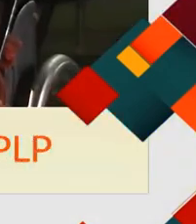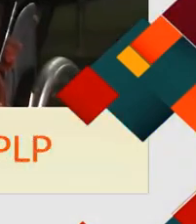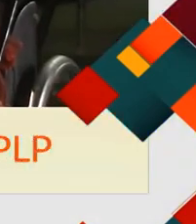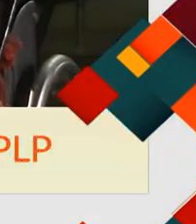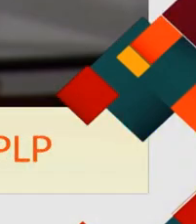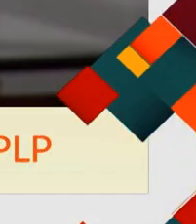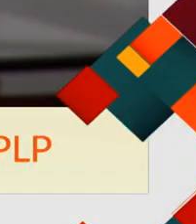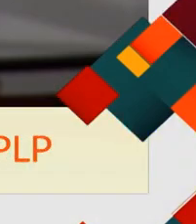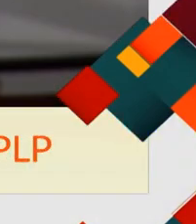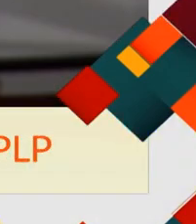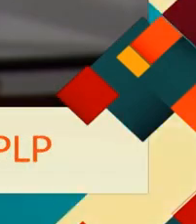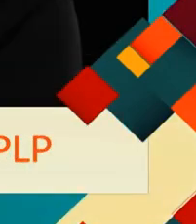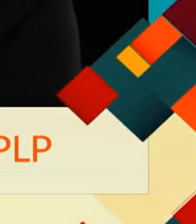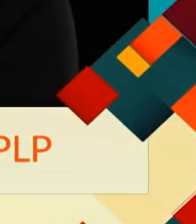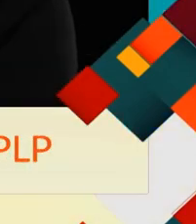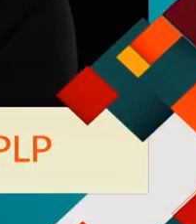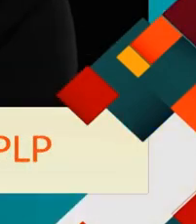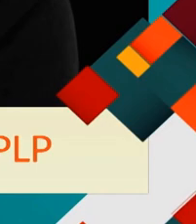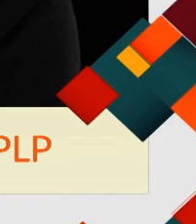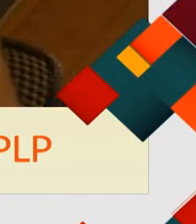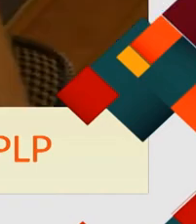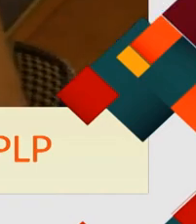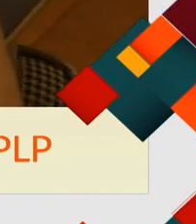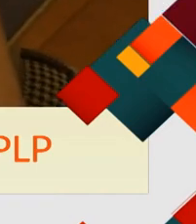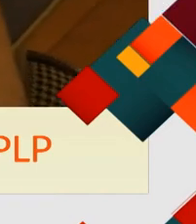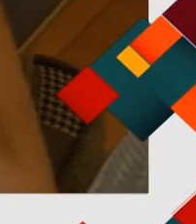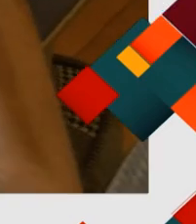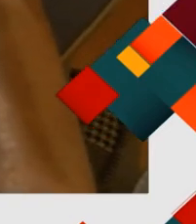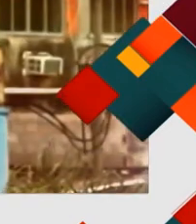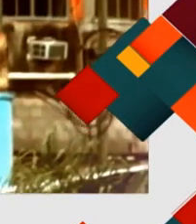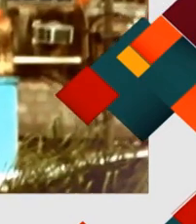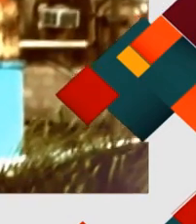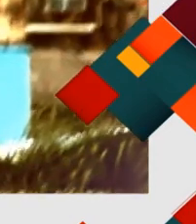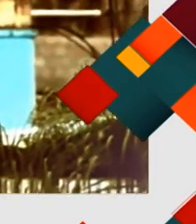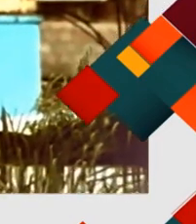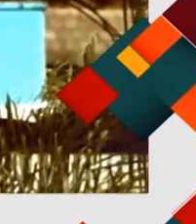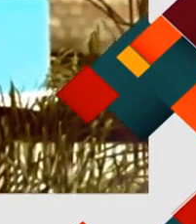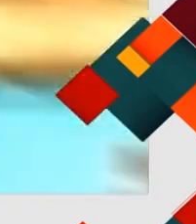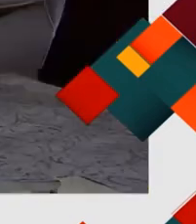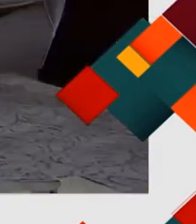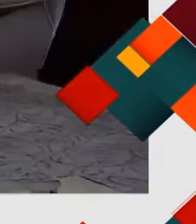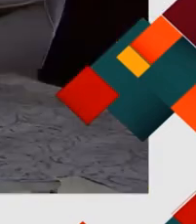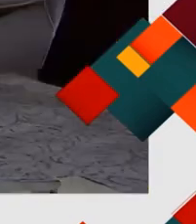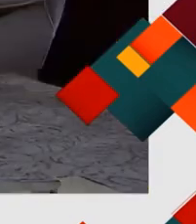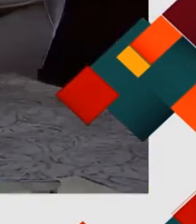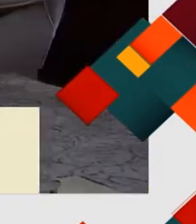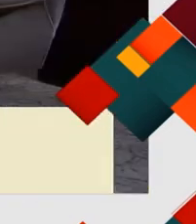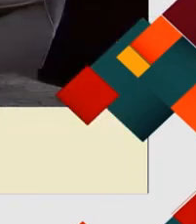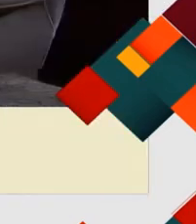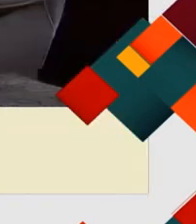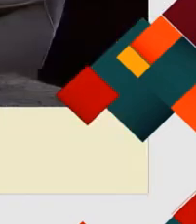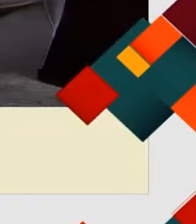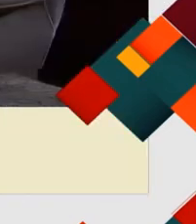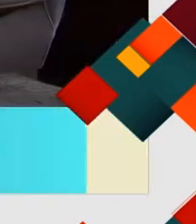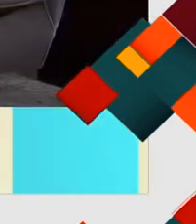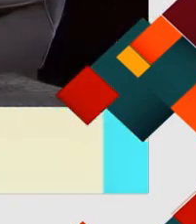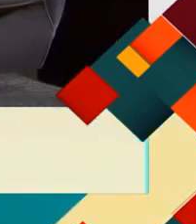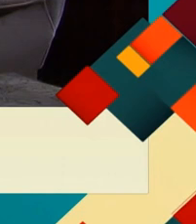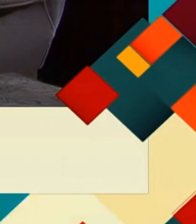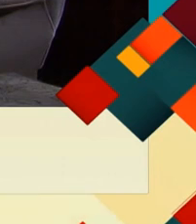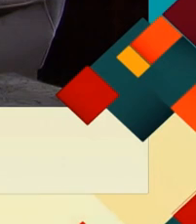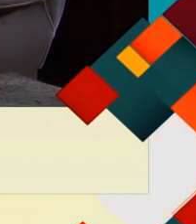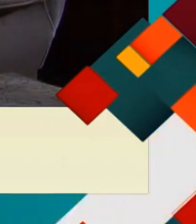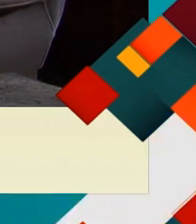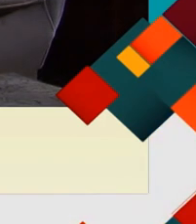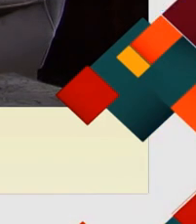estados membros da comunidade dos países de língua portuguesa cplp se planta surge assim a